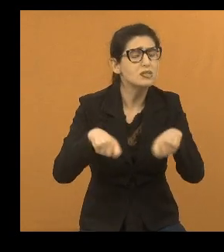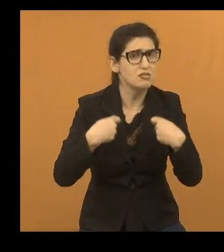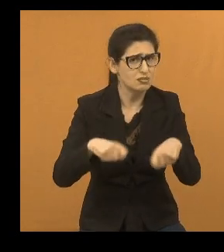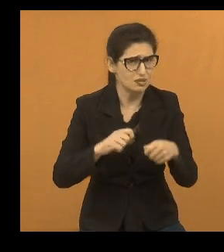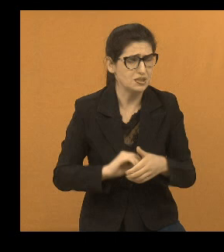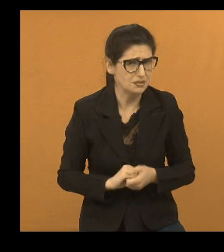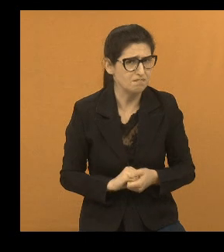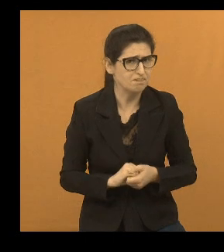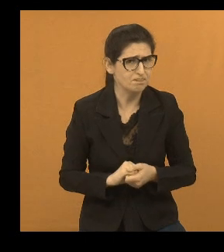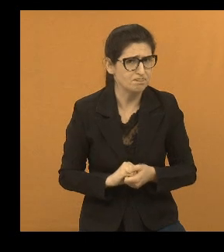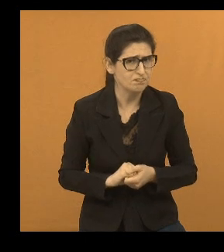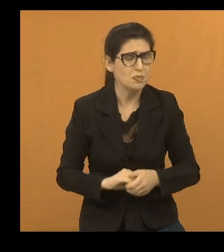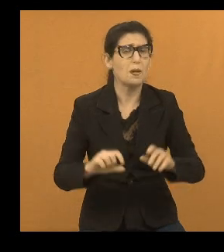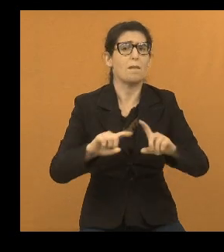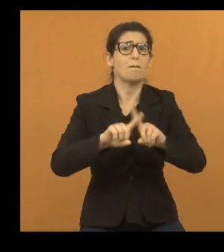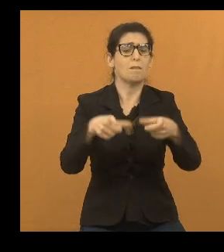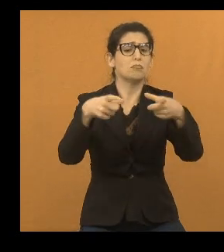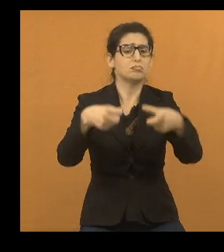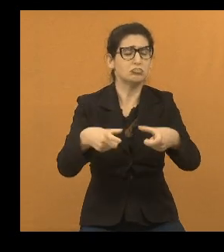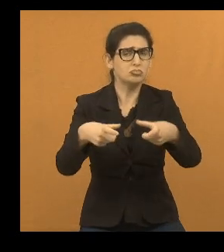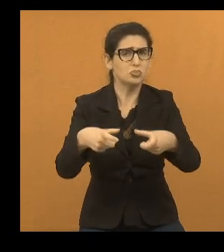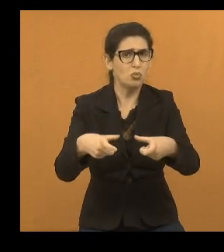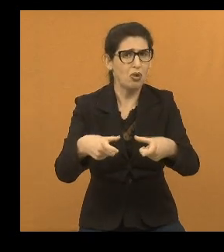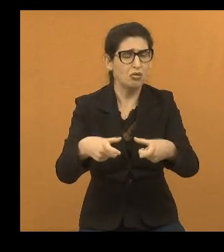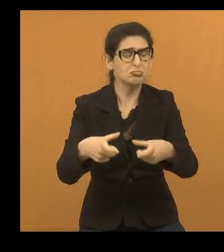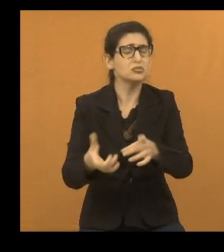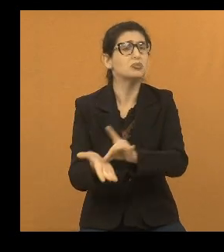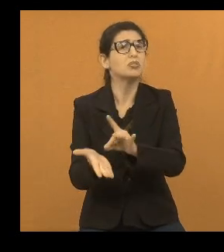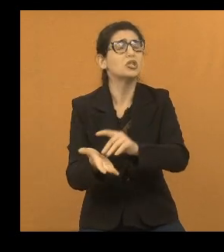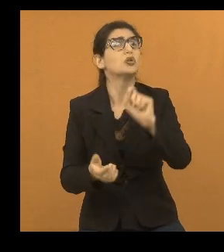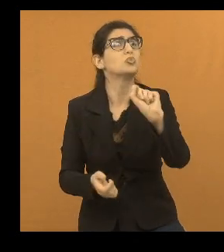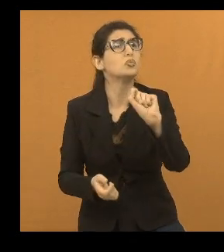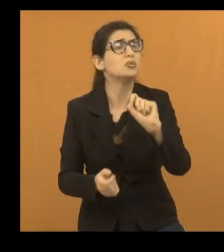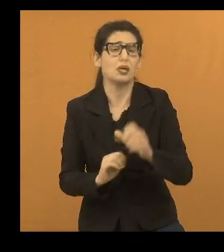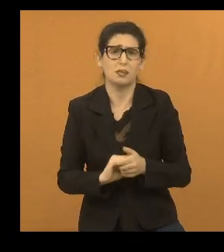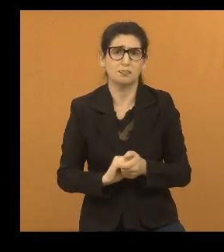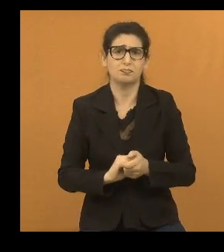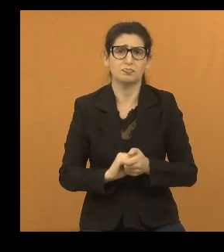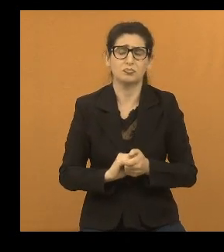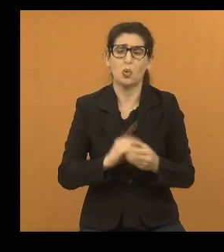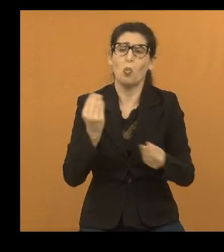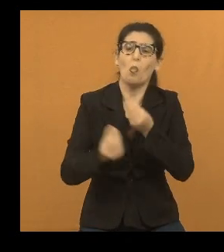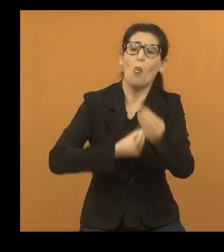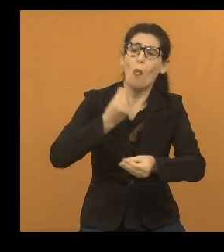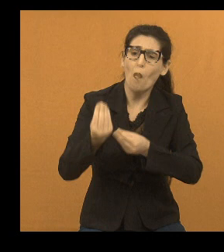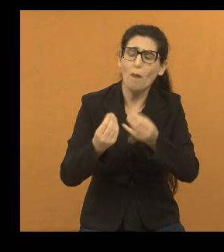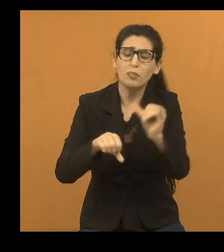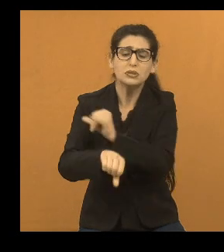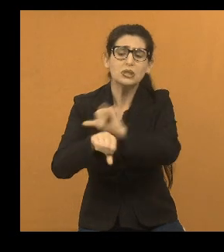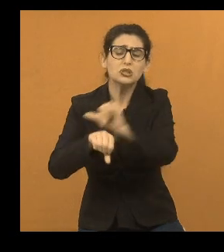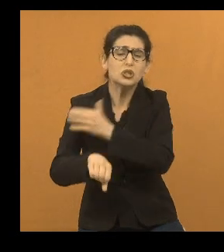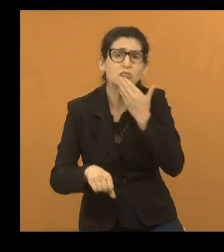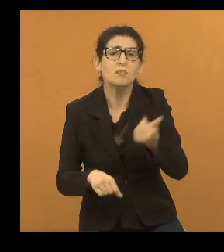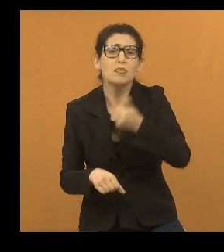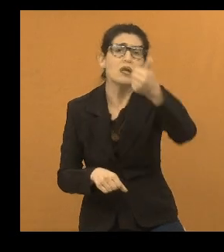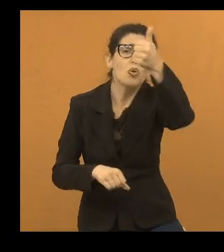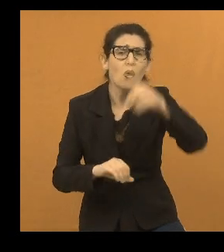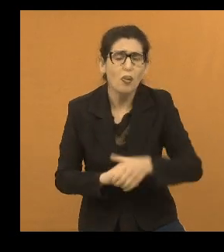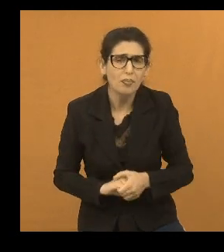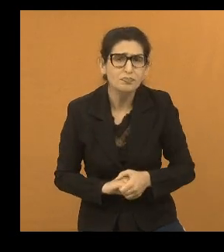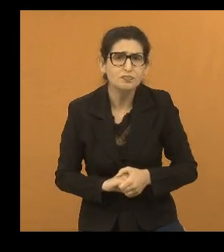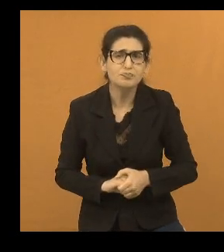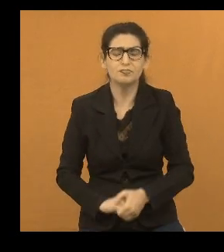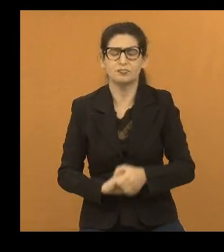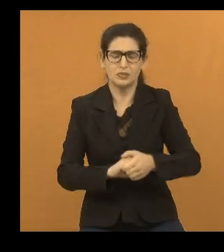situação territorial da cidade. Posteriormente, seguimos para uma segunda fase de discussões, em que foram montados grupos de